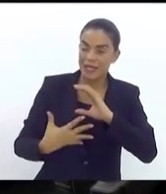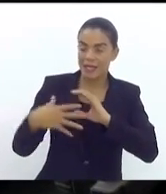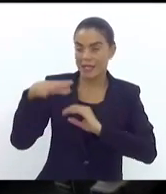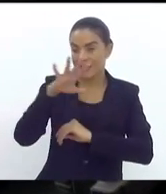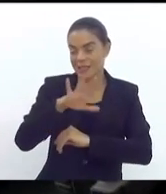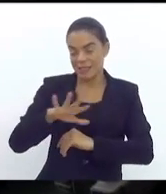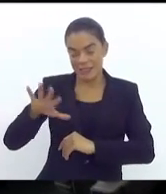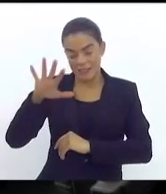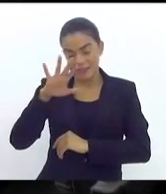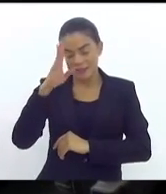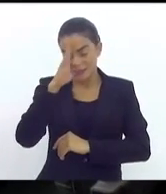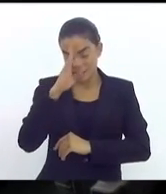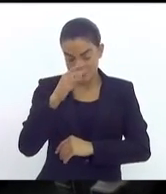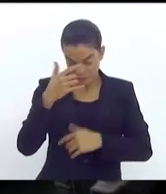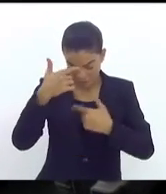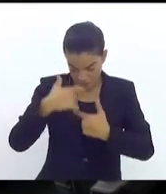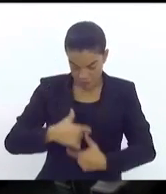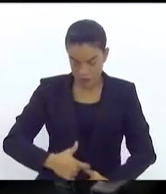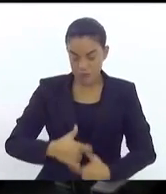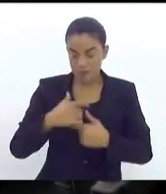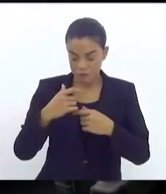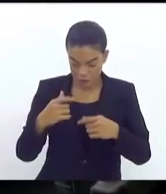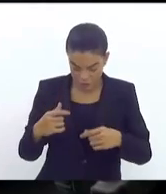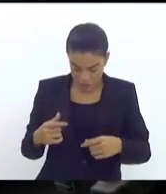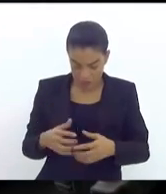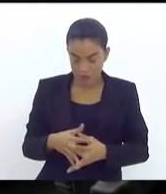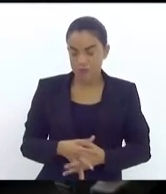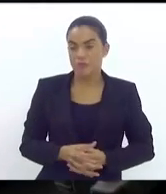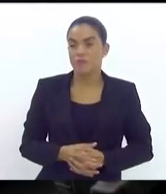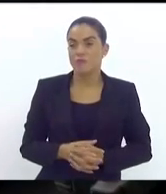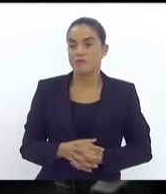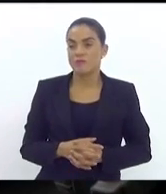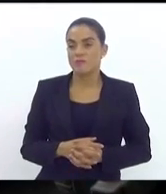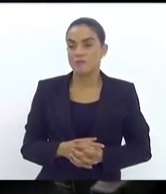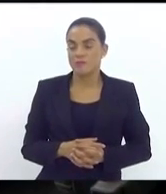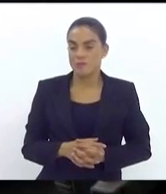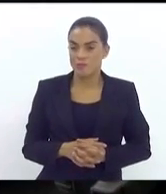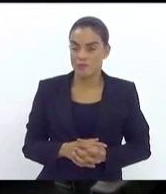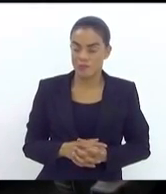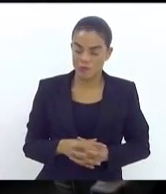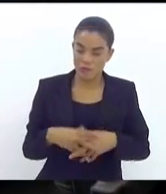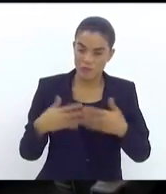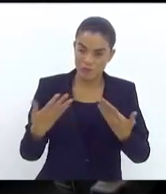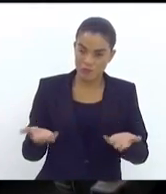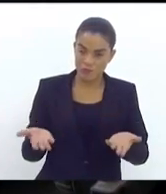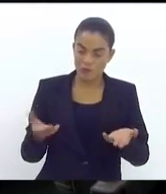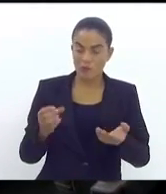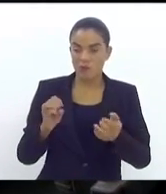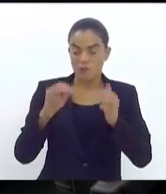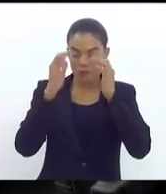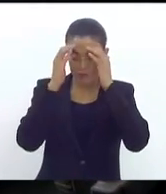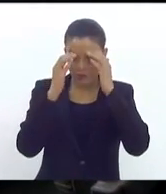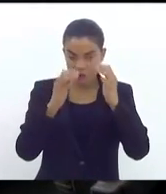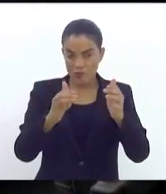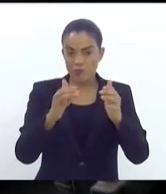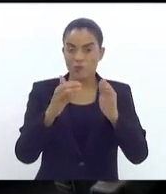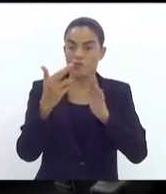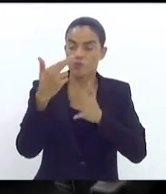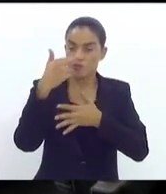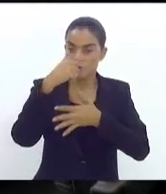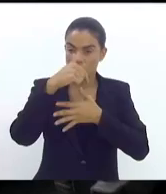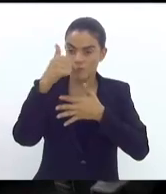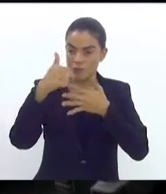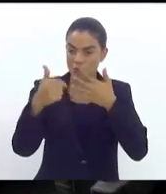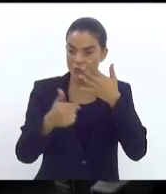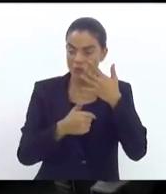não suspeitos, como vestimentas e ou características distintivas, como uma cicatriz. Portanto, se obedecidos os critérios de alinhamento justo,